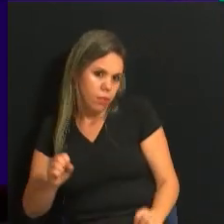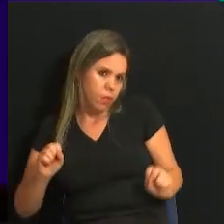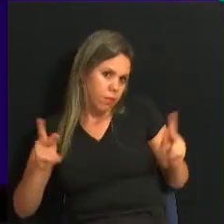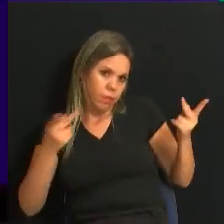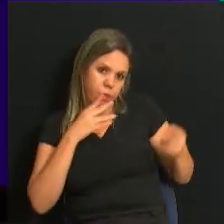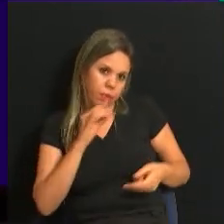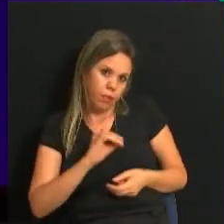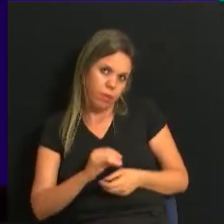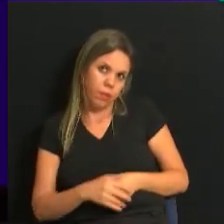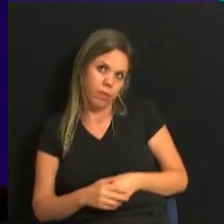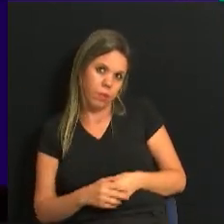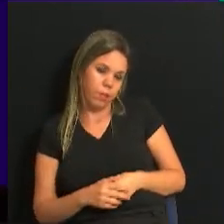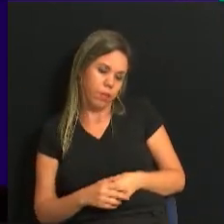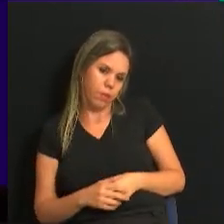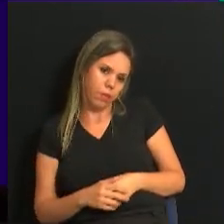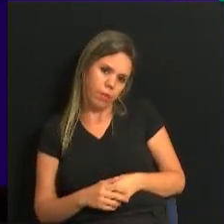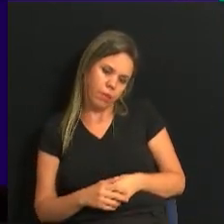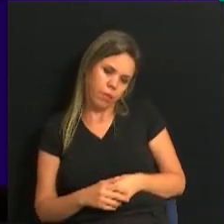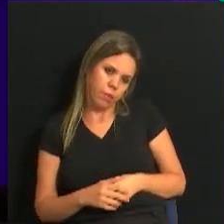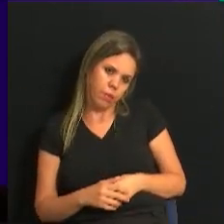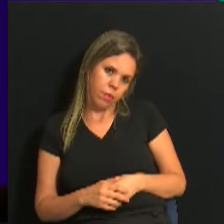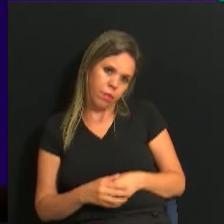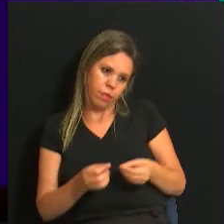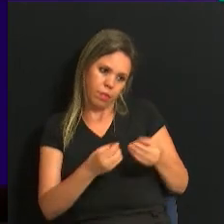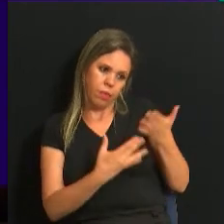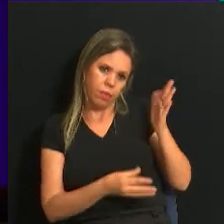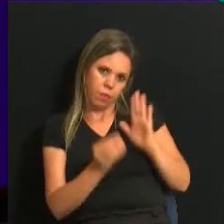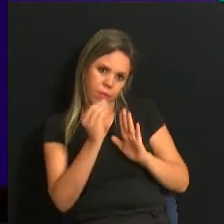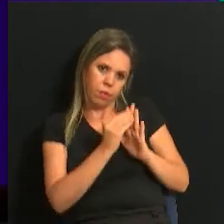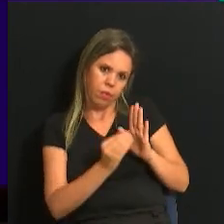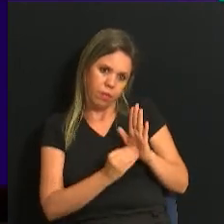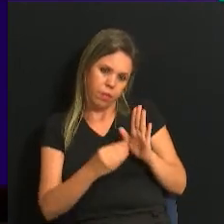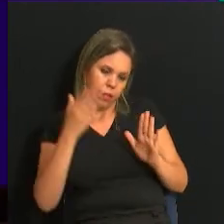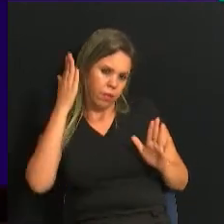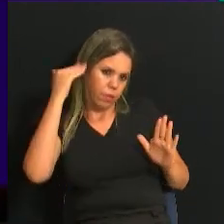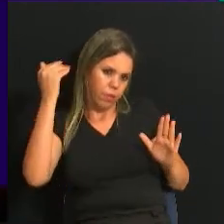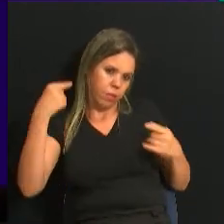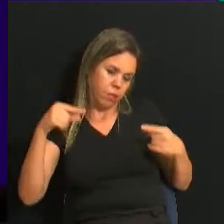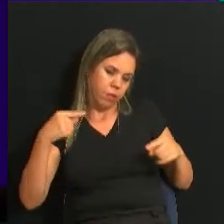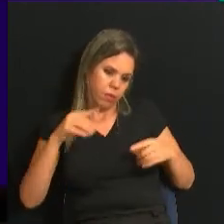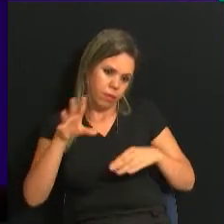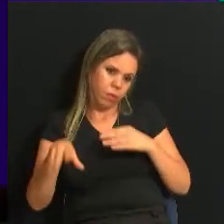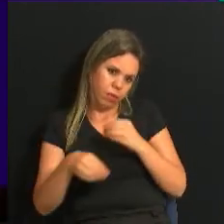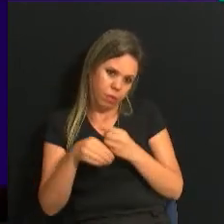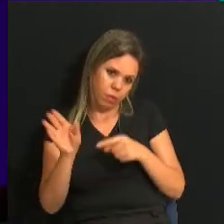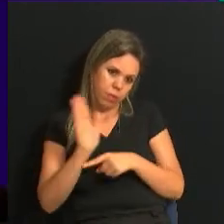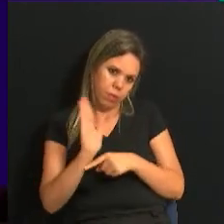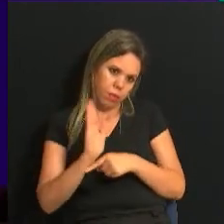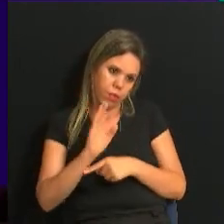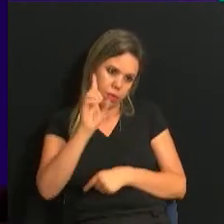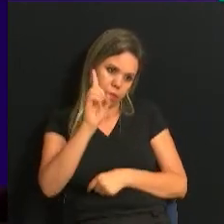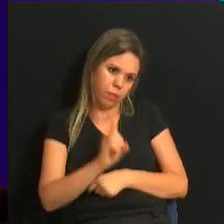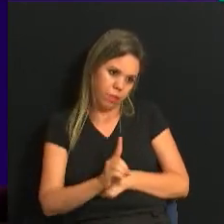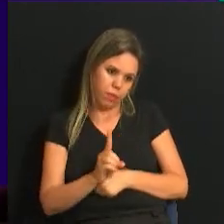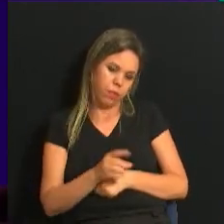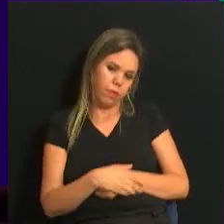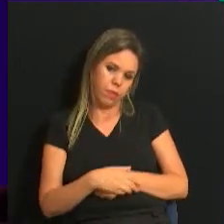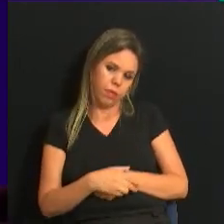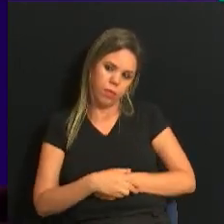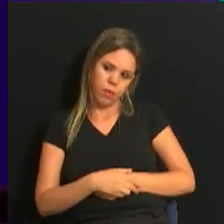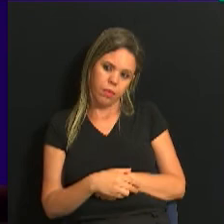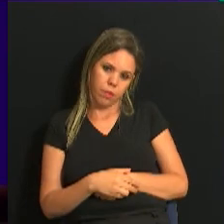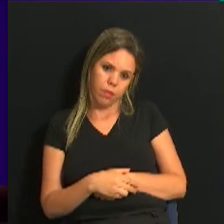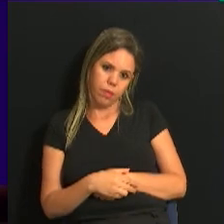Iguatemi Campinas. O repertório conta com trilhas famosas, incluindo dos filmes do diretor Steven Spielberg.